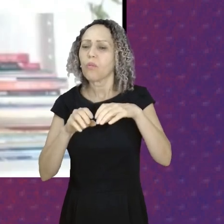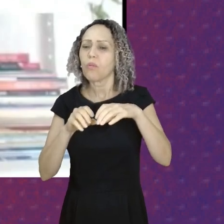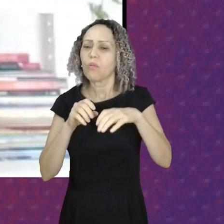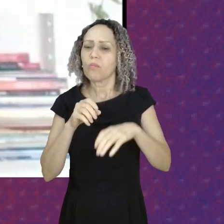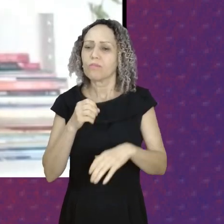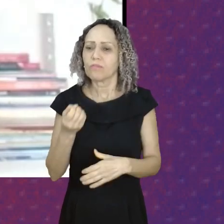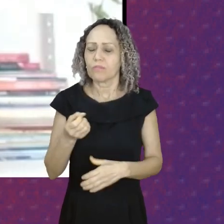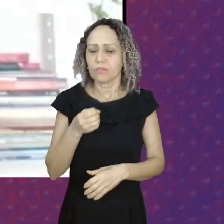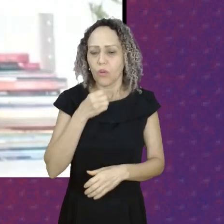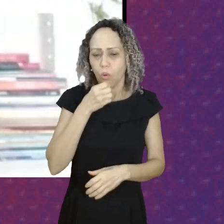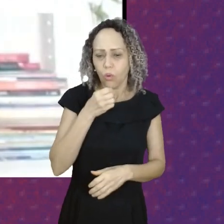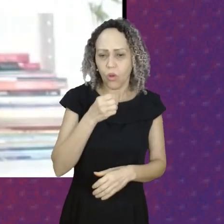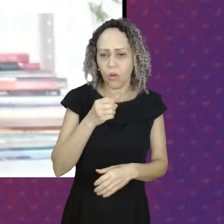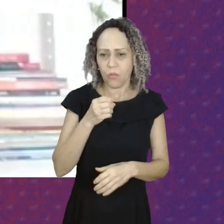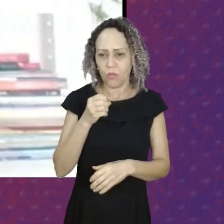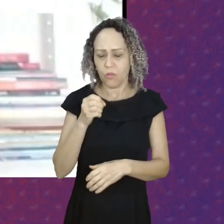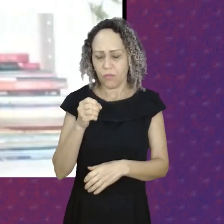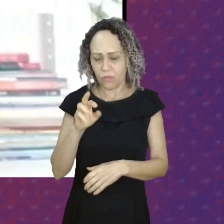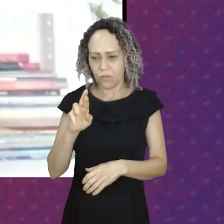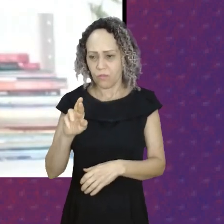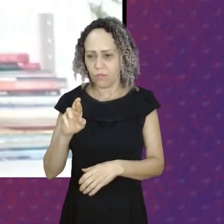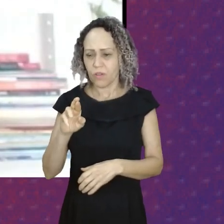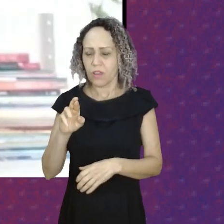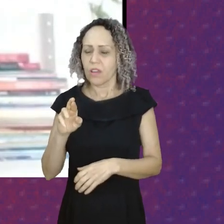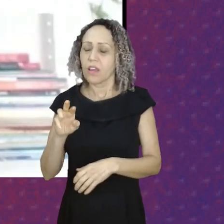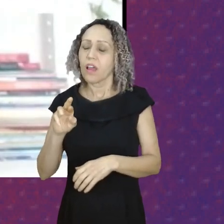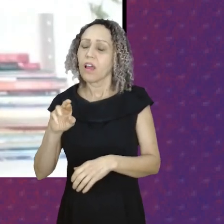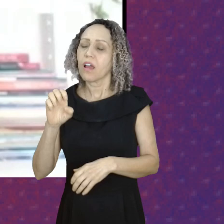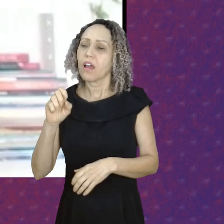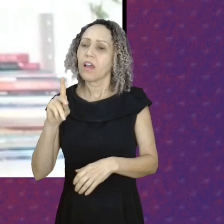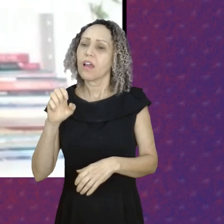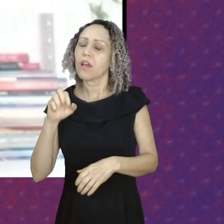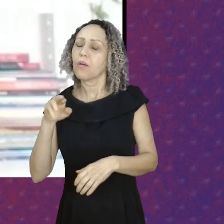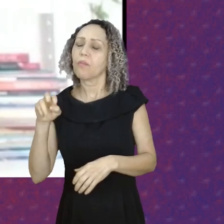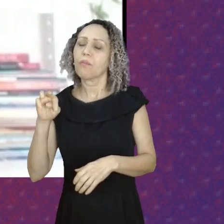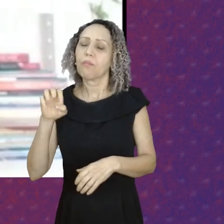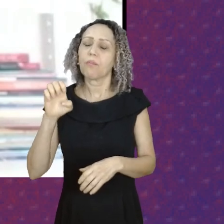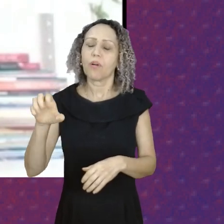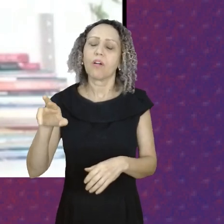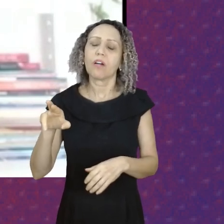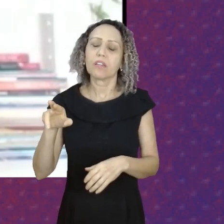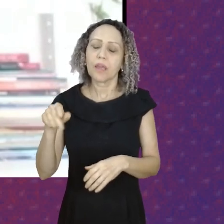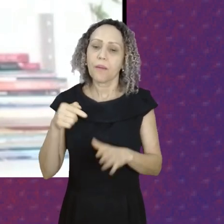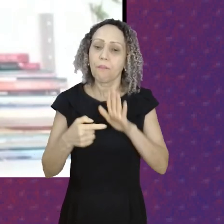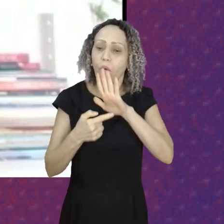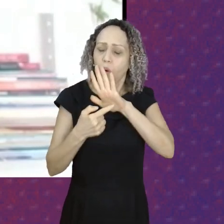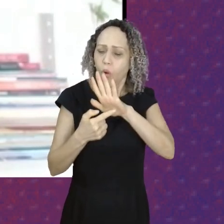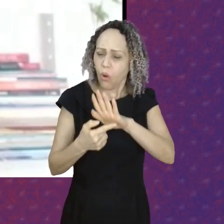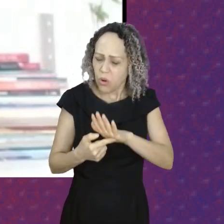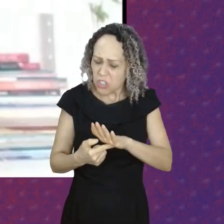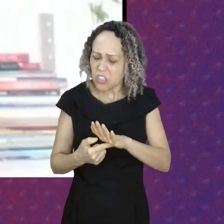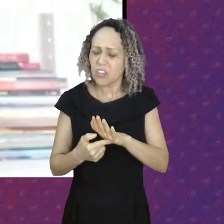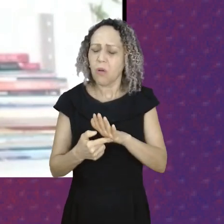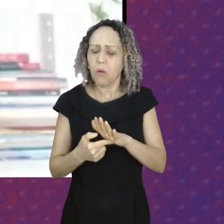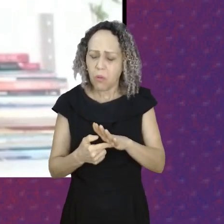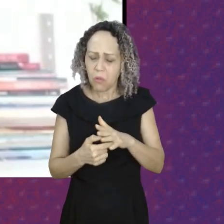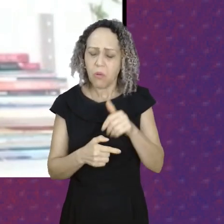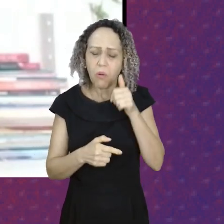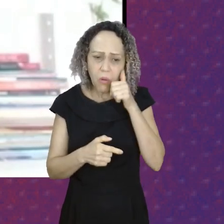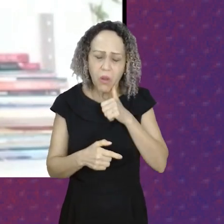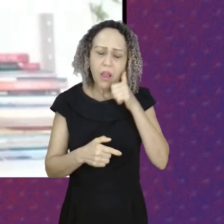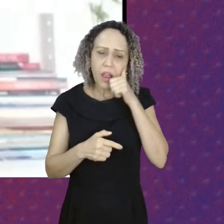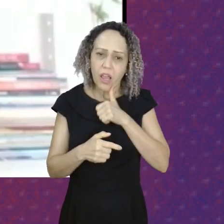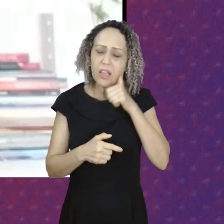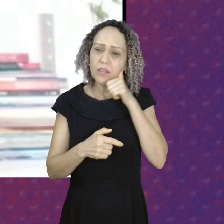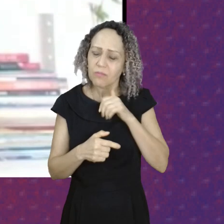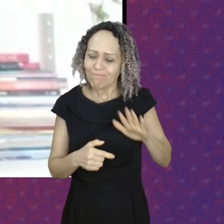situação de mães solo, né, que enfrentam obstáculos cotidianos para trabalhar e sustentar os seus